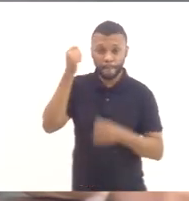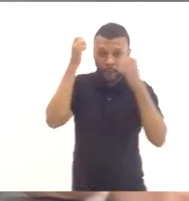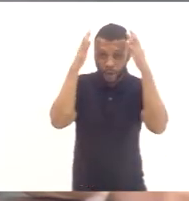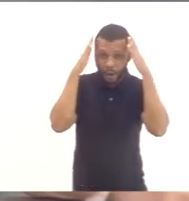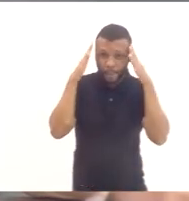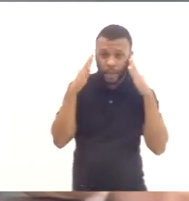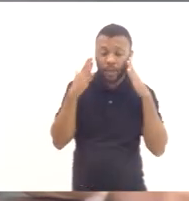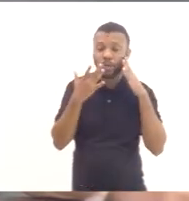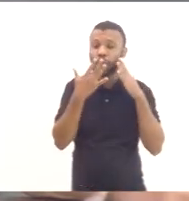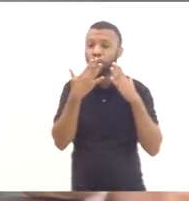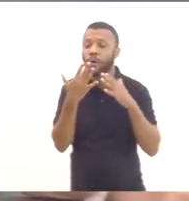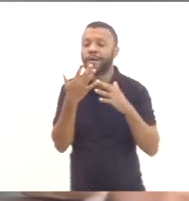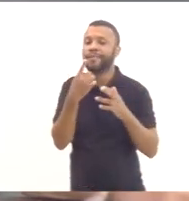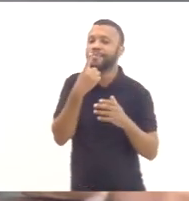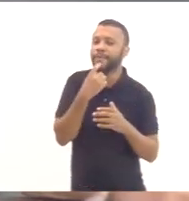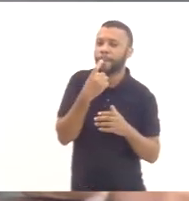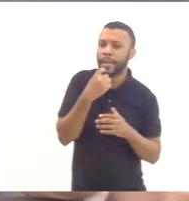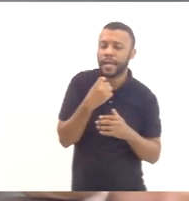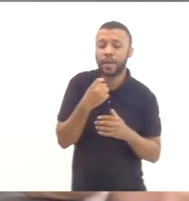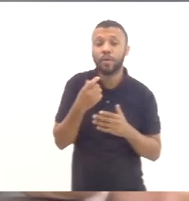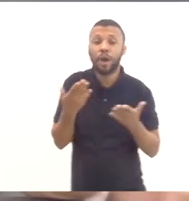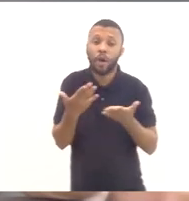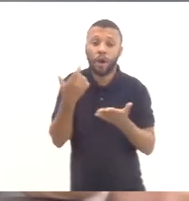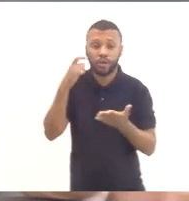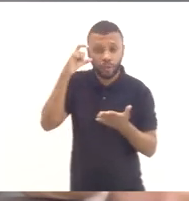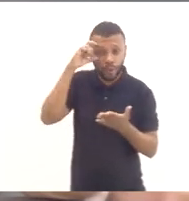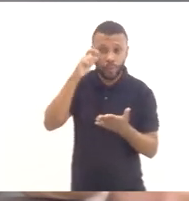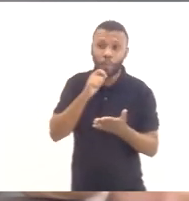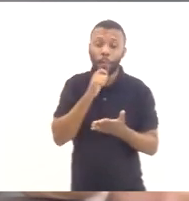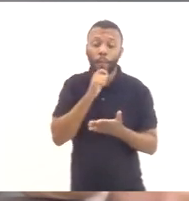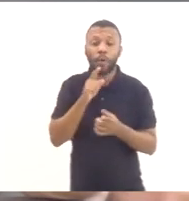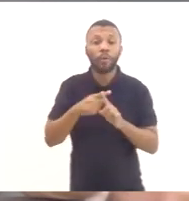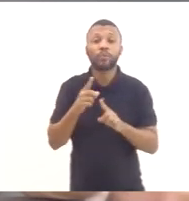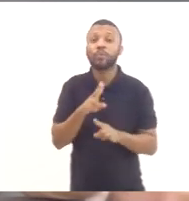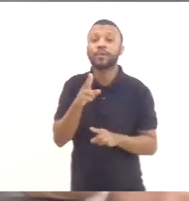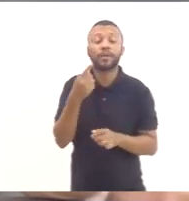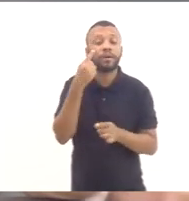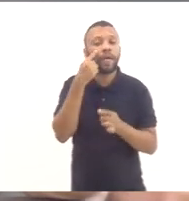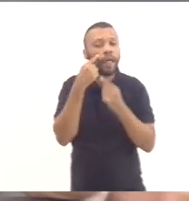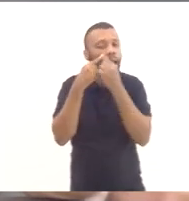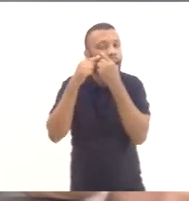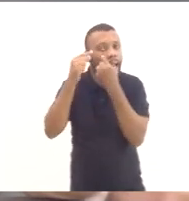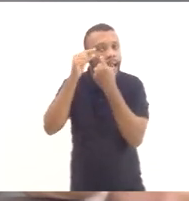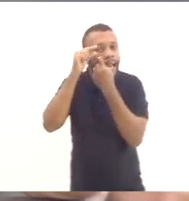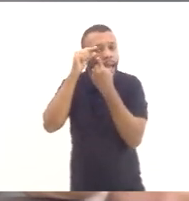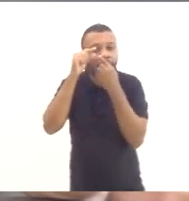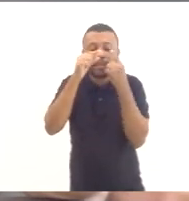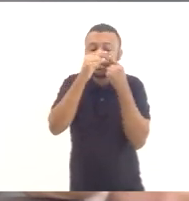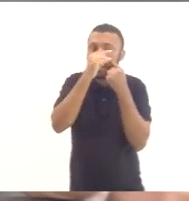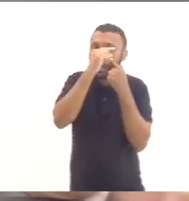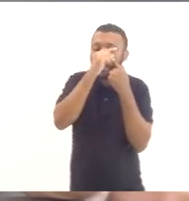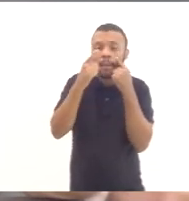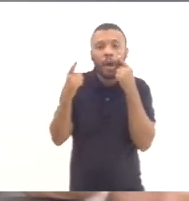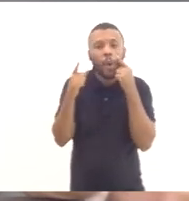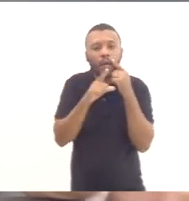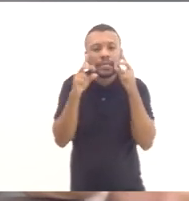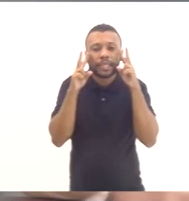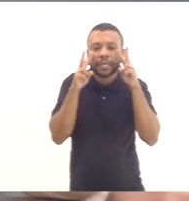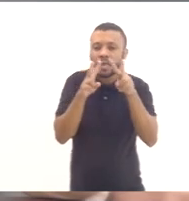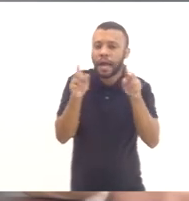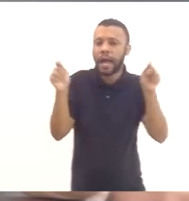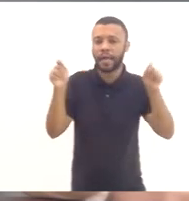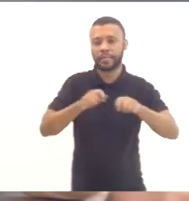avermelhados Estou sem óculos no momento que o estúdio lente porque senão não enxergo Estou vestindo